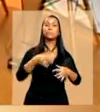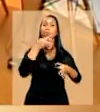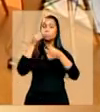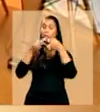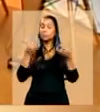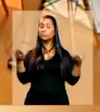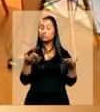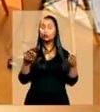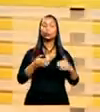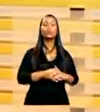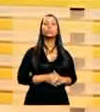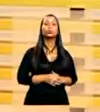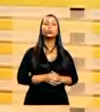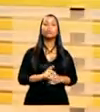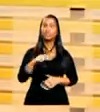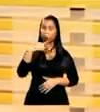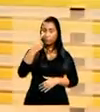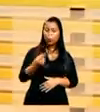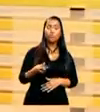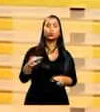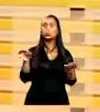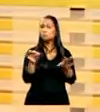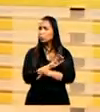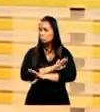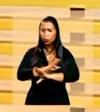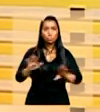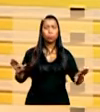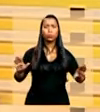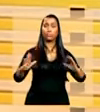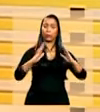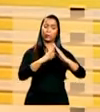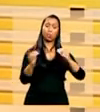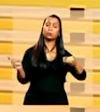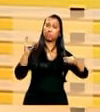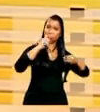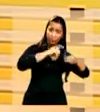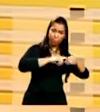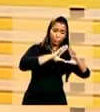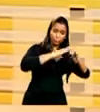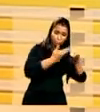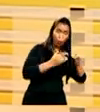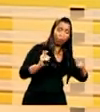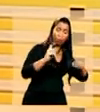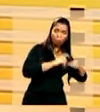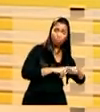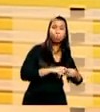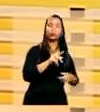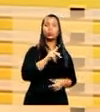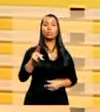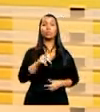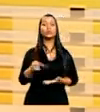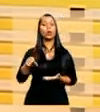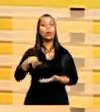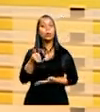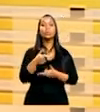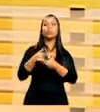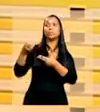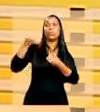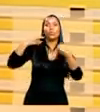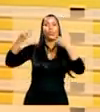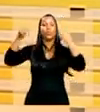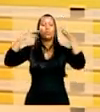do ponto de vista de hoje. Depois que acaba tudo, que a criança volta para a escola, o professor pode aproveitar esse arsenal